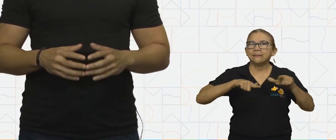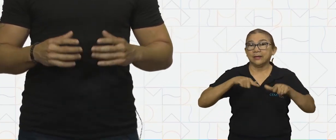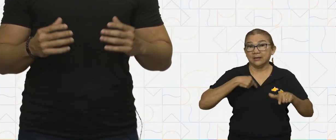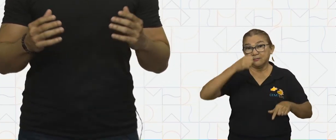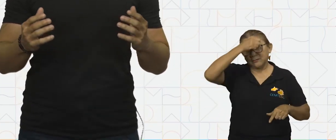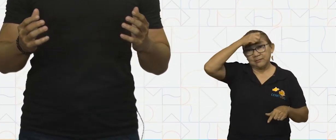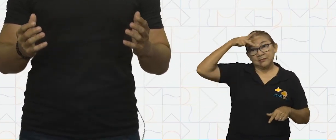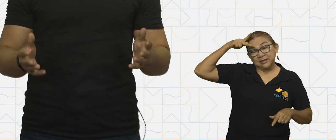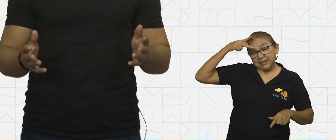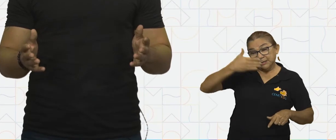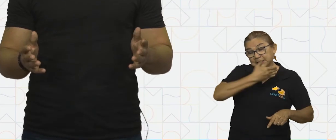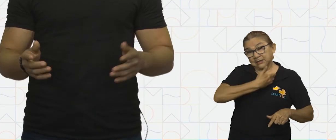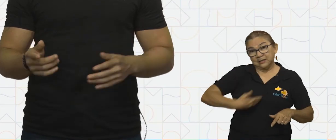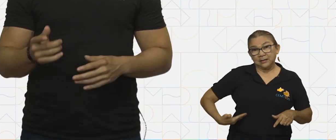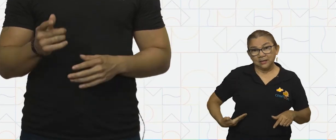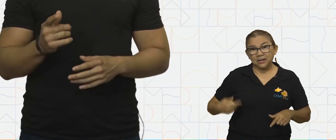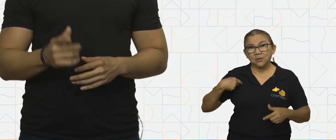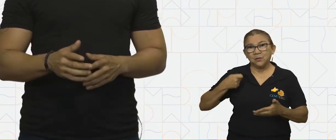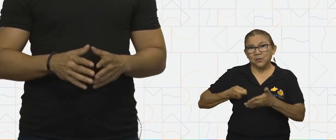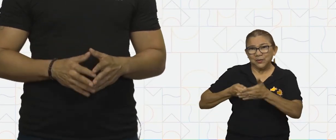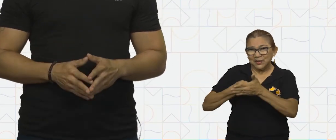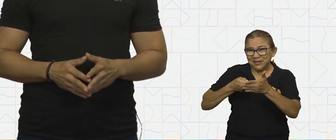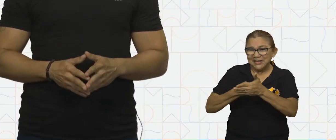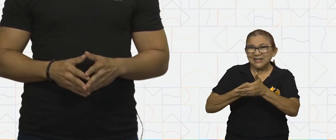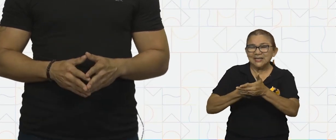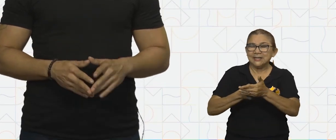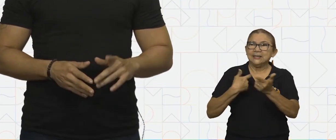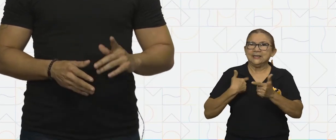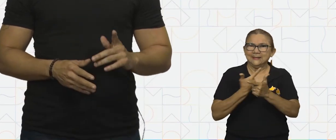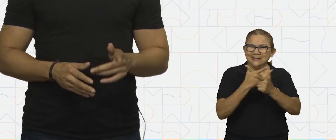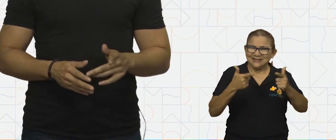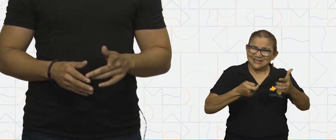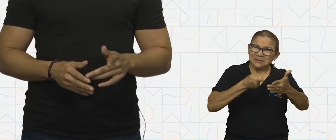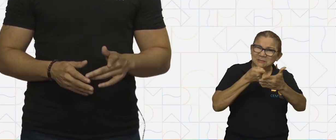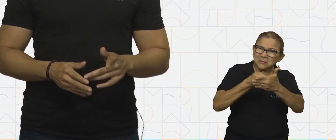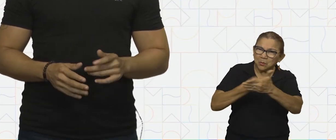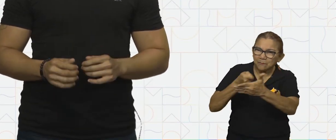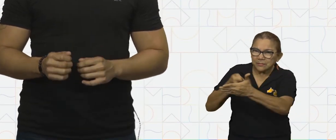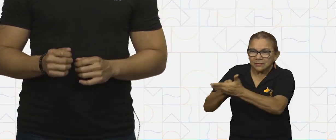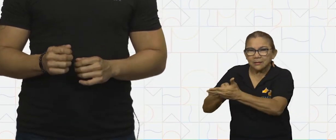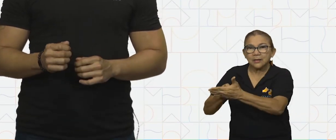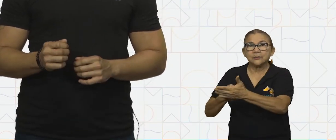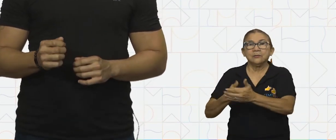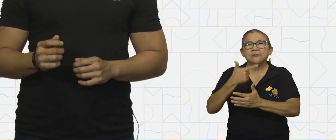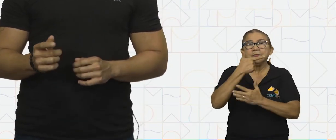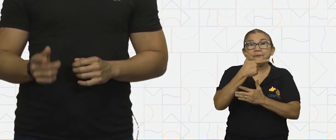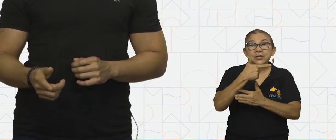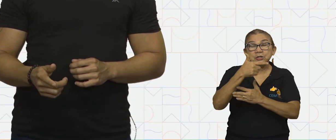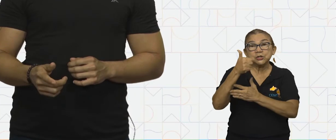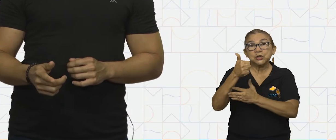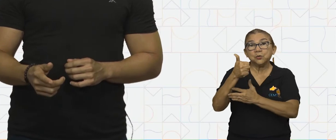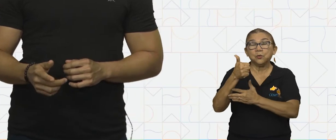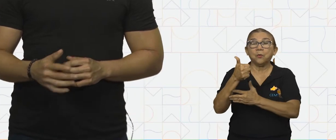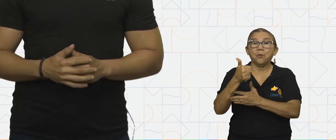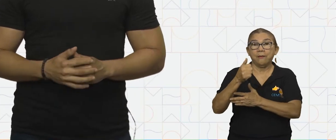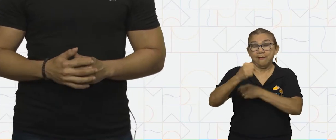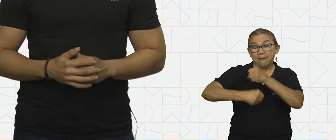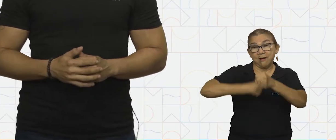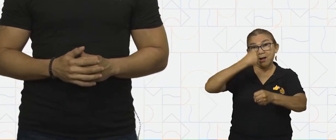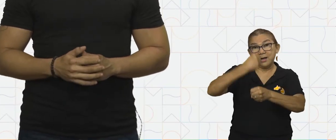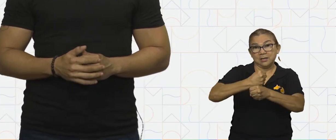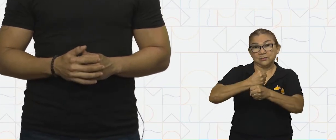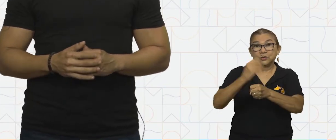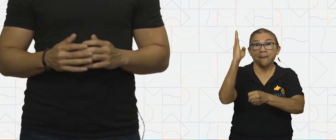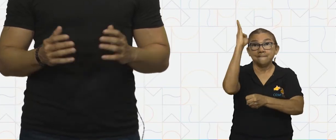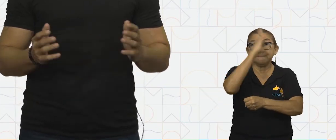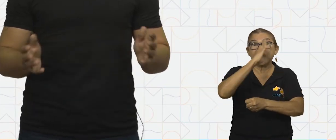cidadãos, ampliaram a repressão e intensificaram a censura. Durante 21 anos, o Brasil foi governado por militares, que